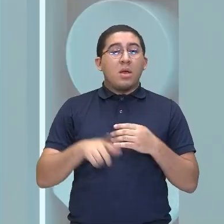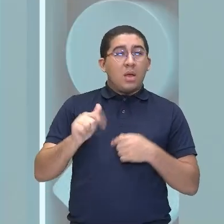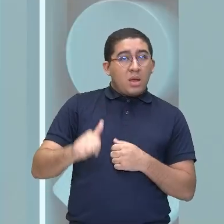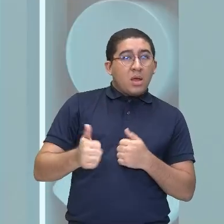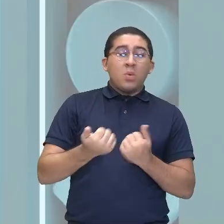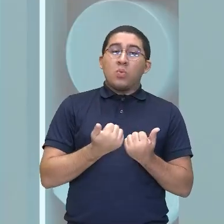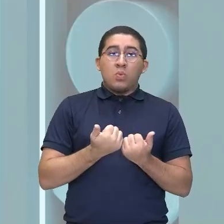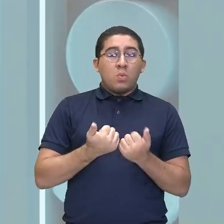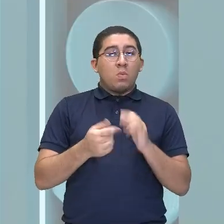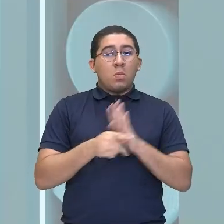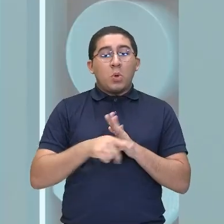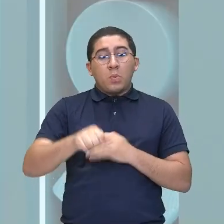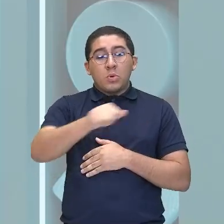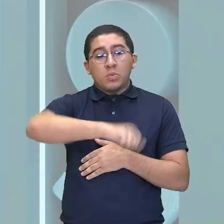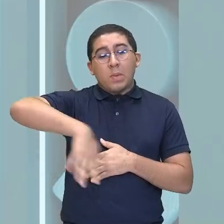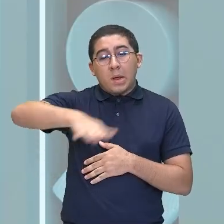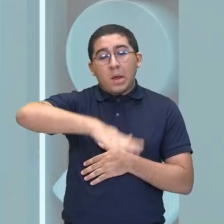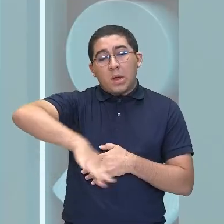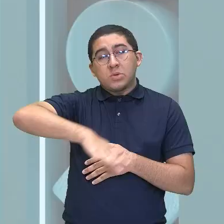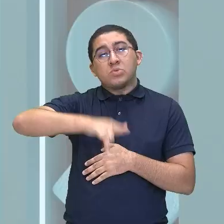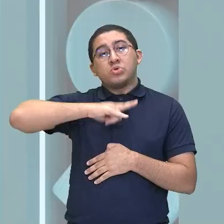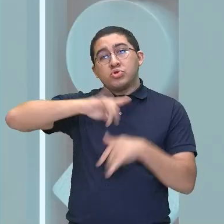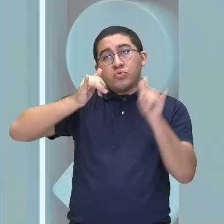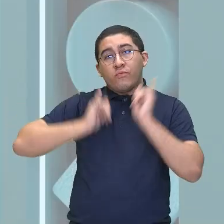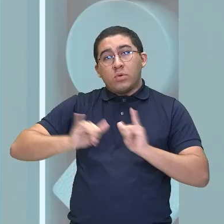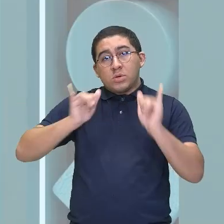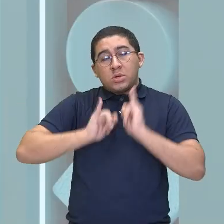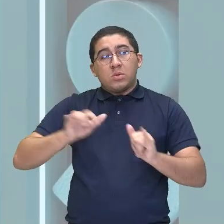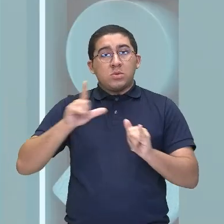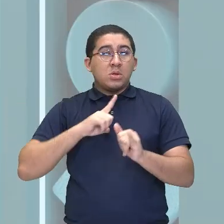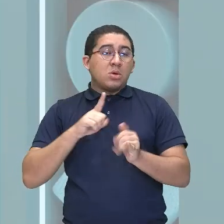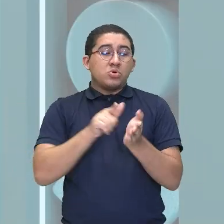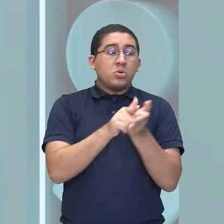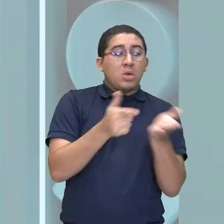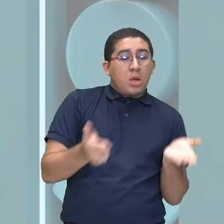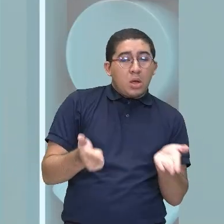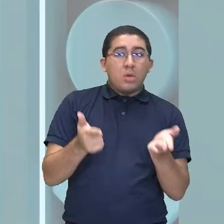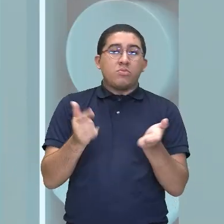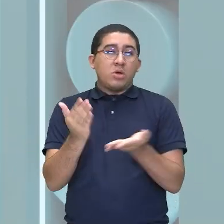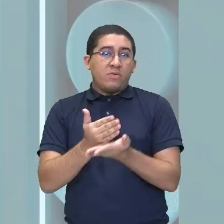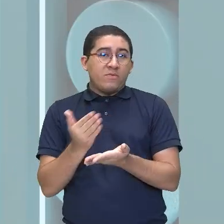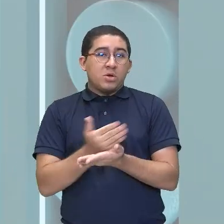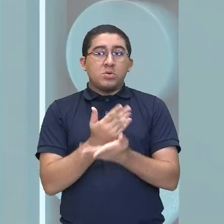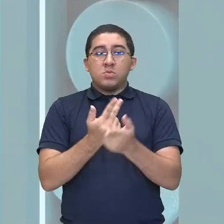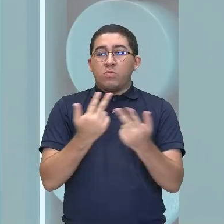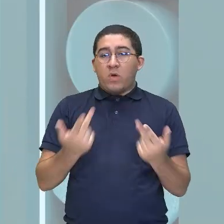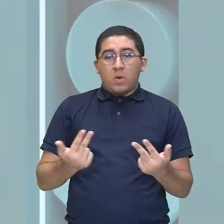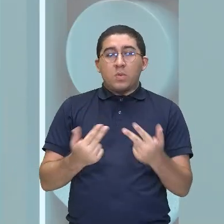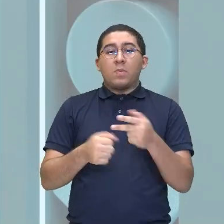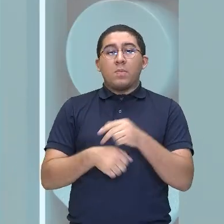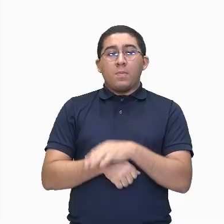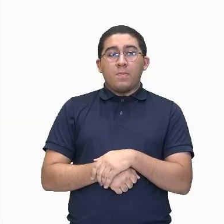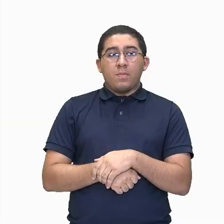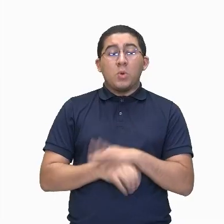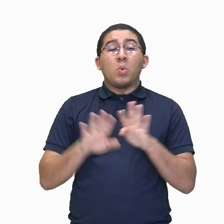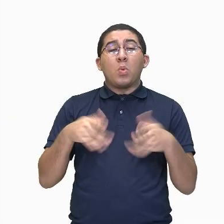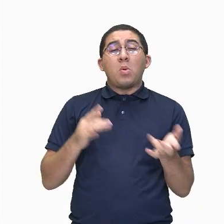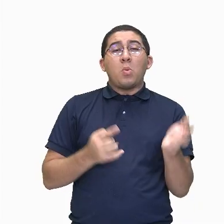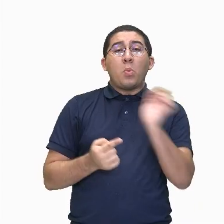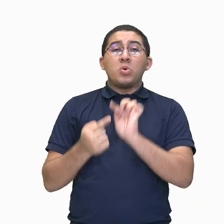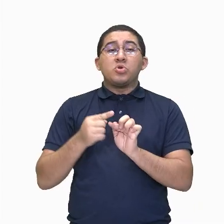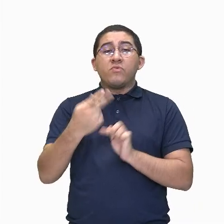as revistas e os canais de YouTube, etc. Certo? Para que serve a